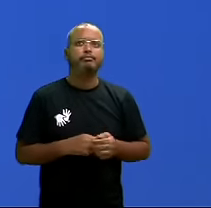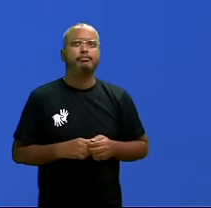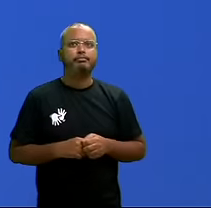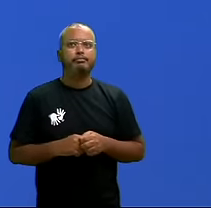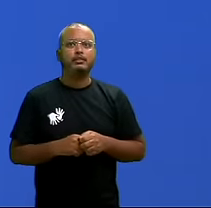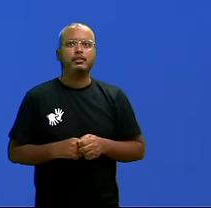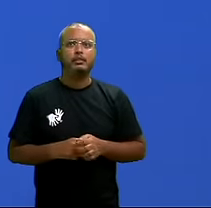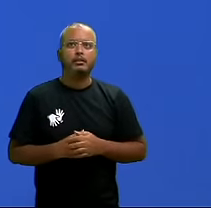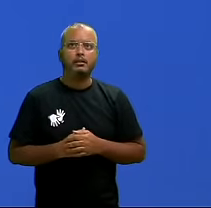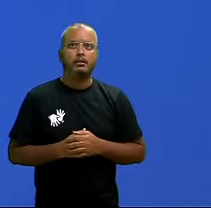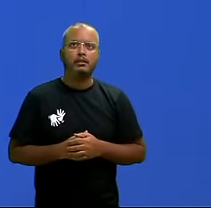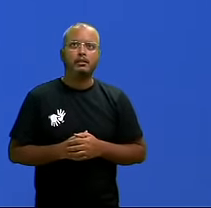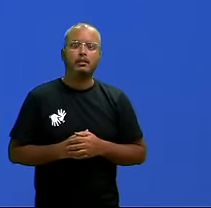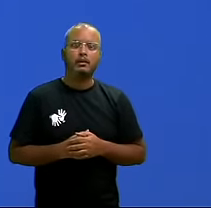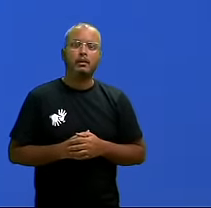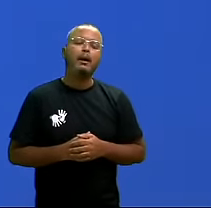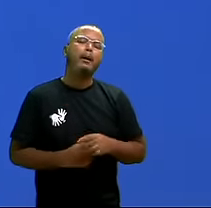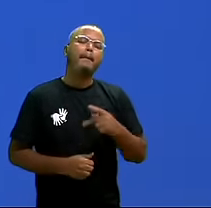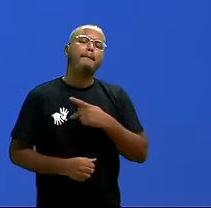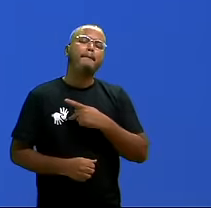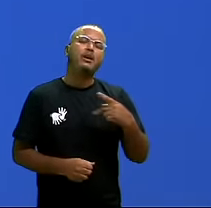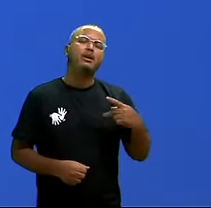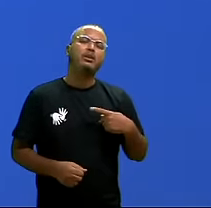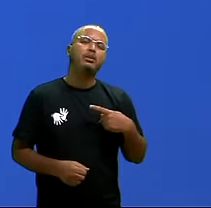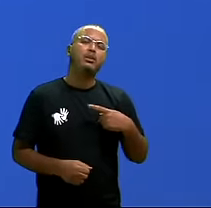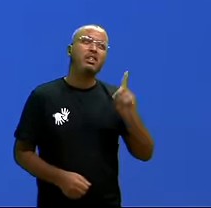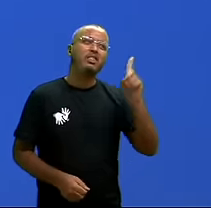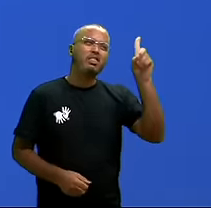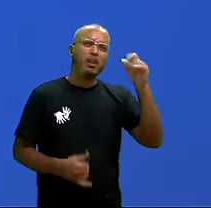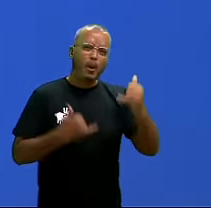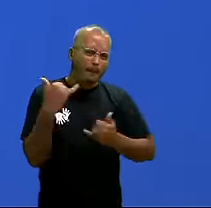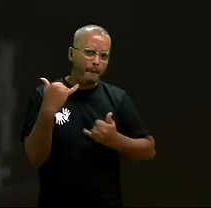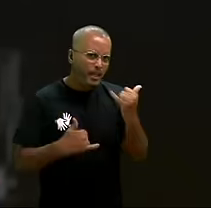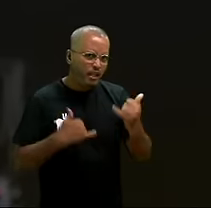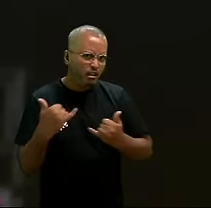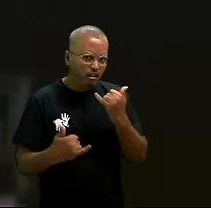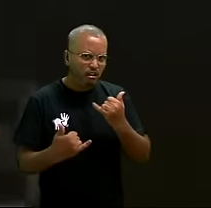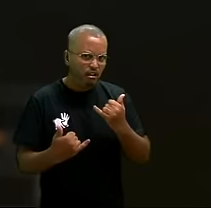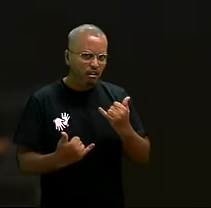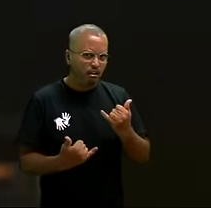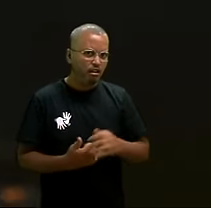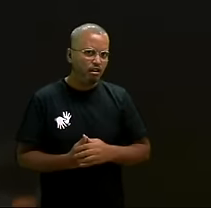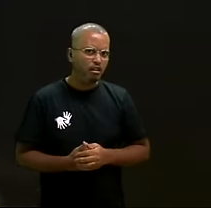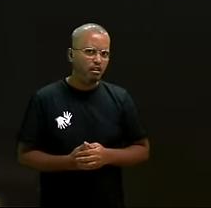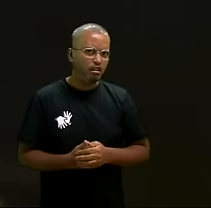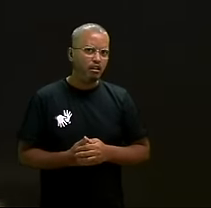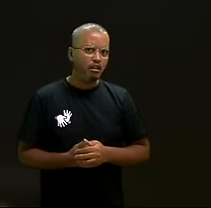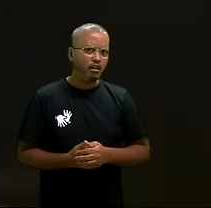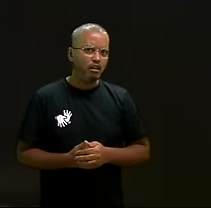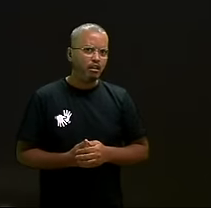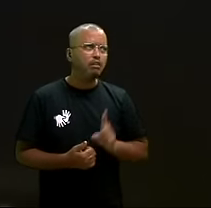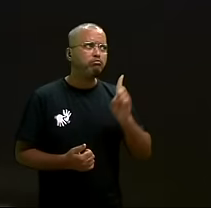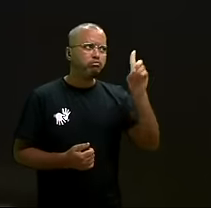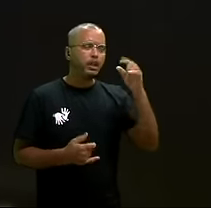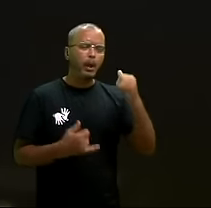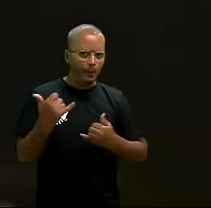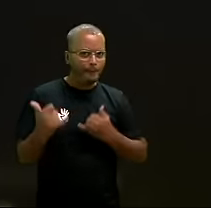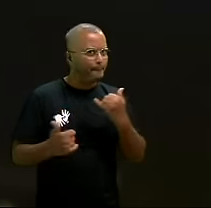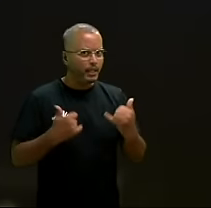Deus é Pastor, para com esse negócio de dizer que Deus é brincalhão. Irmão, você não consegue ver senso de humor, nada que Deus